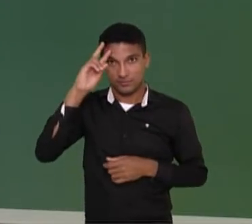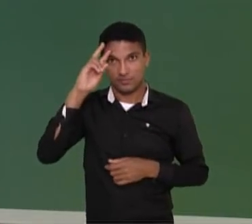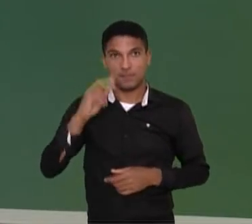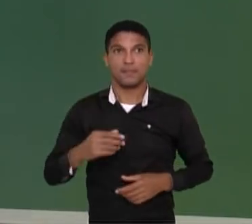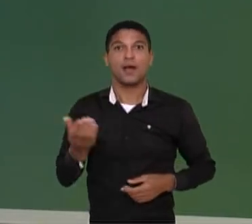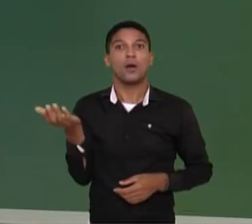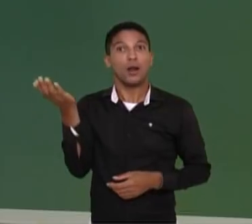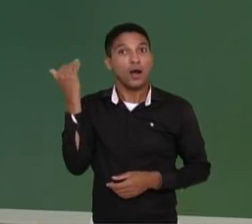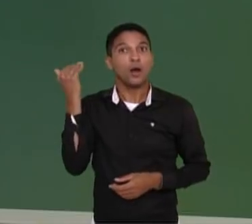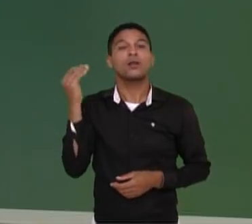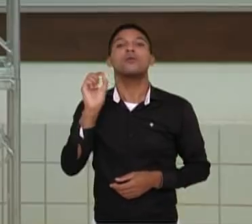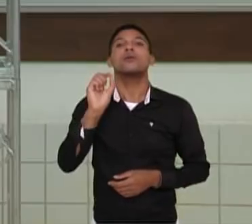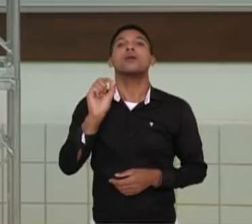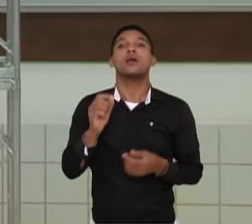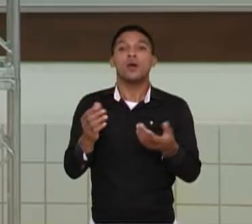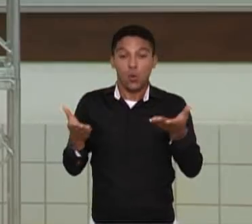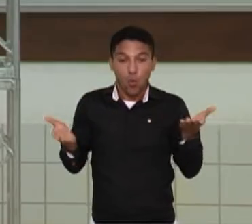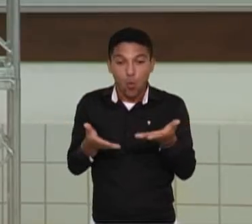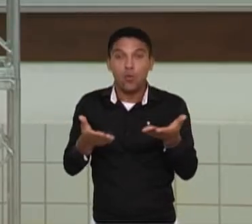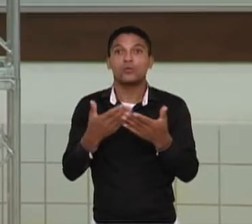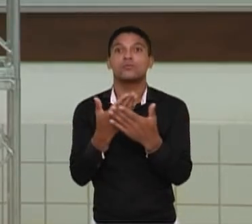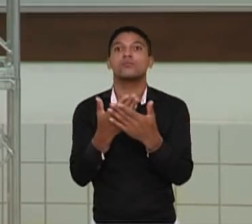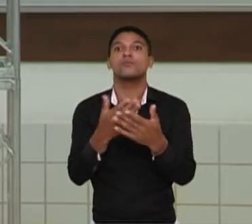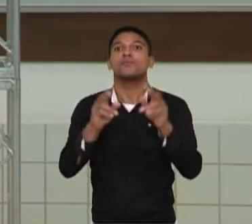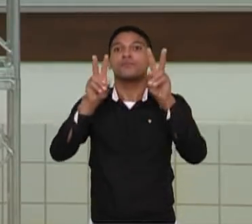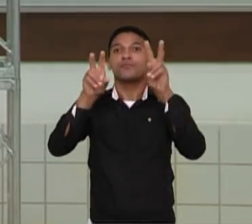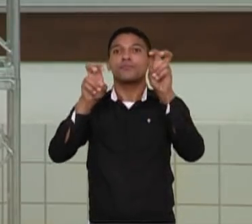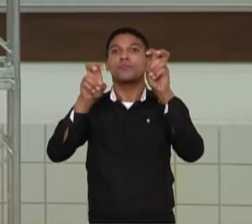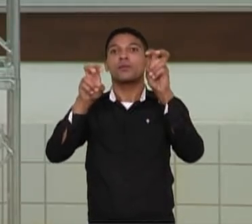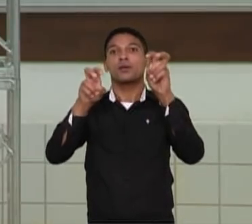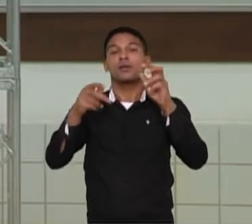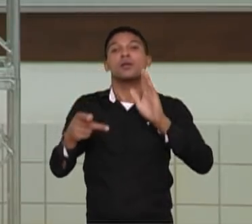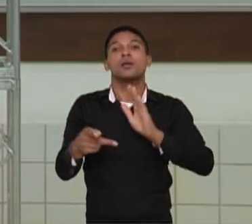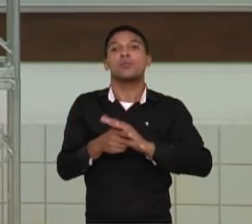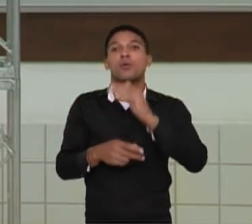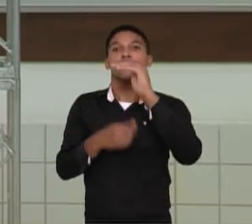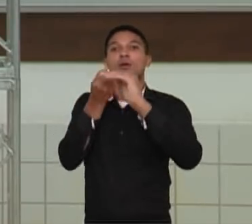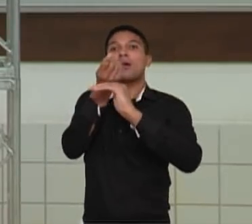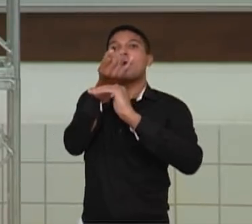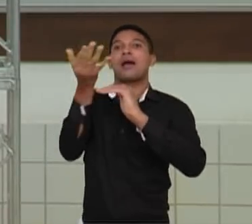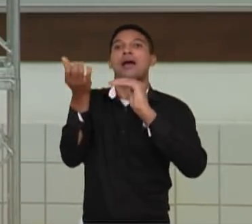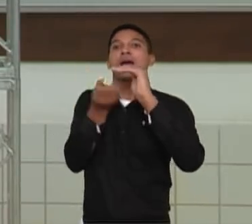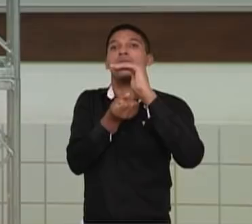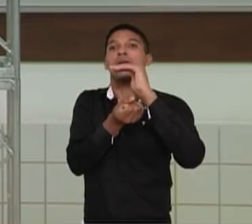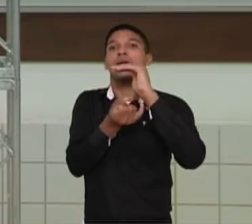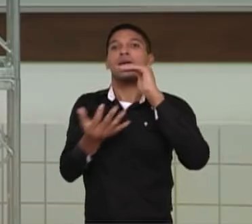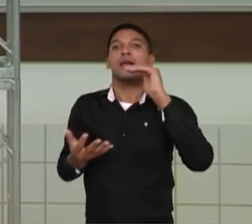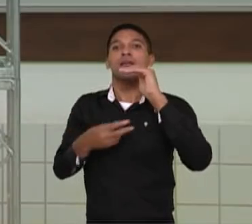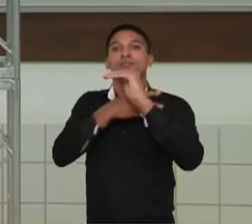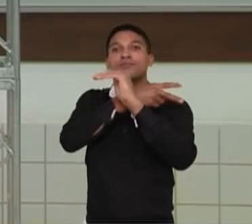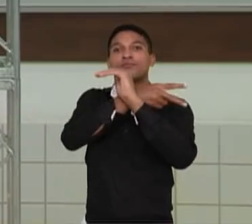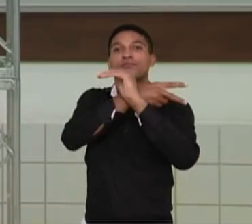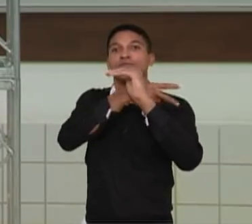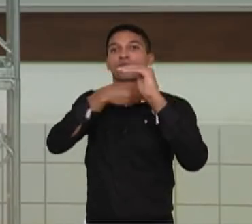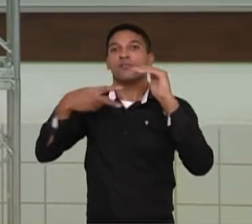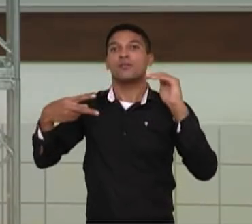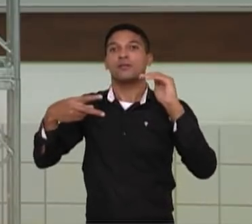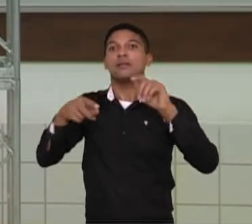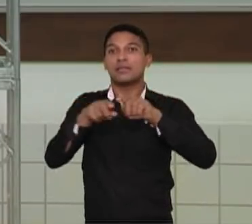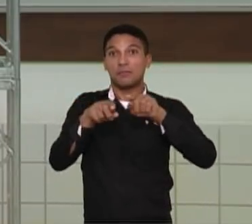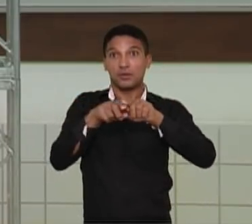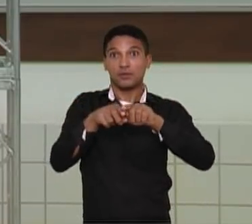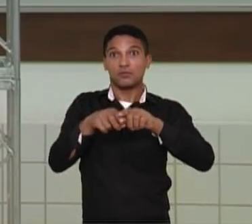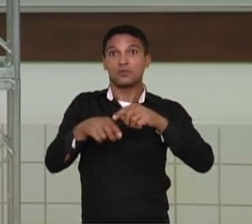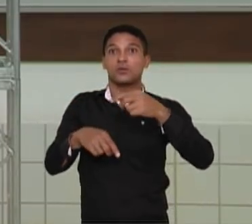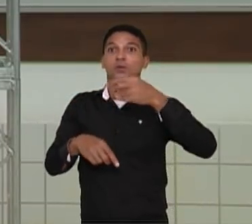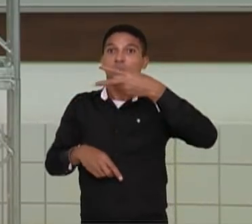Vamos começar então com uma historinha aí, né? Em uma de suas viagens ao Egito, Tales foi desafiado a